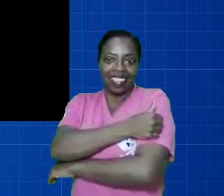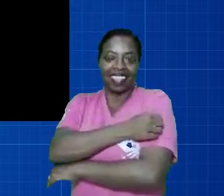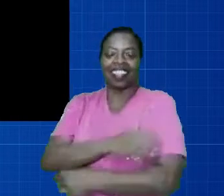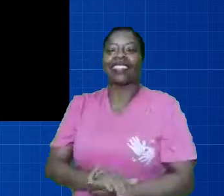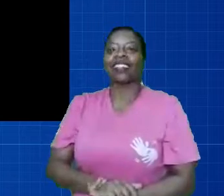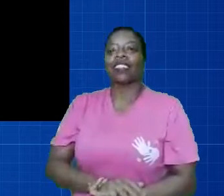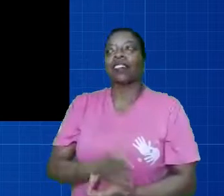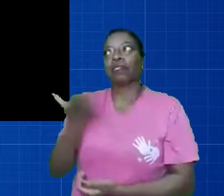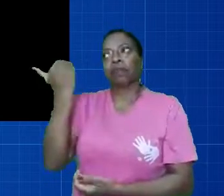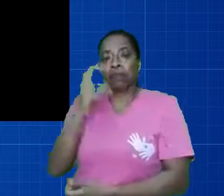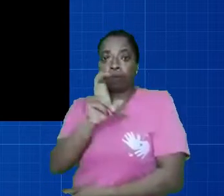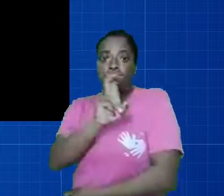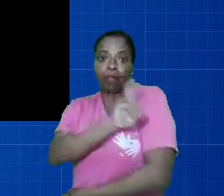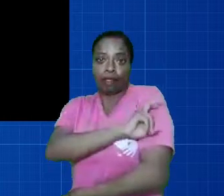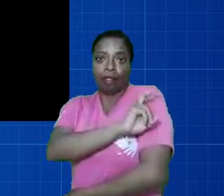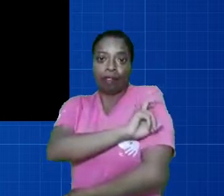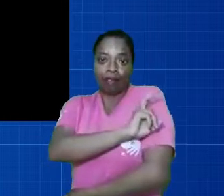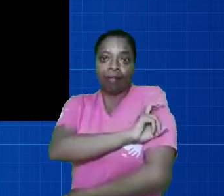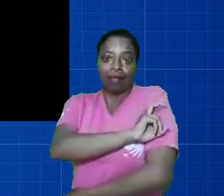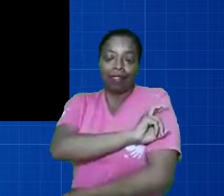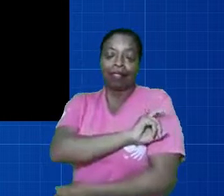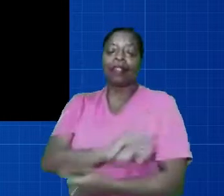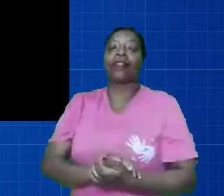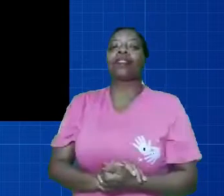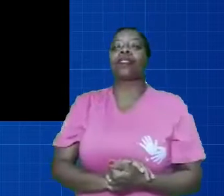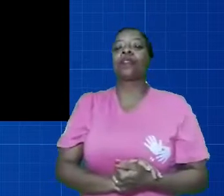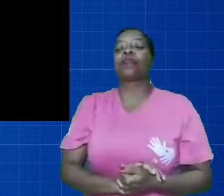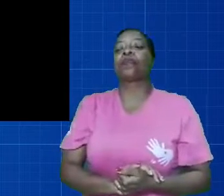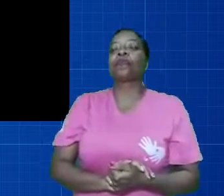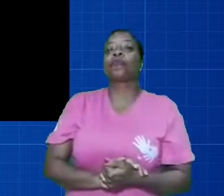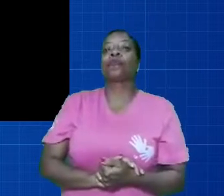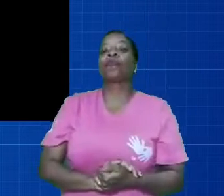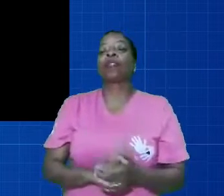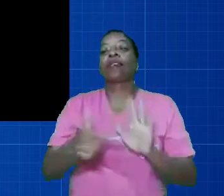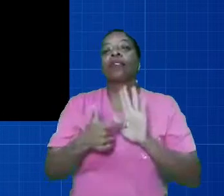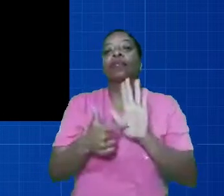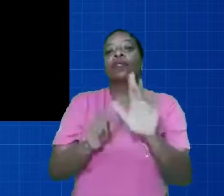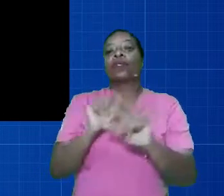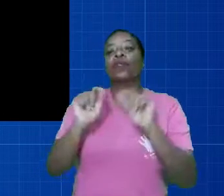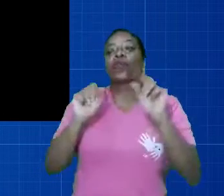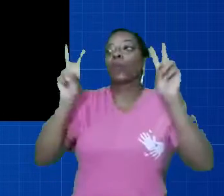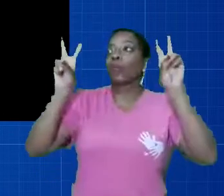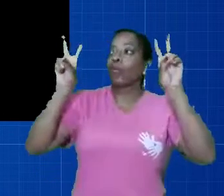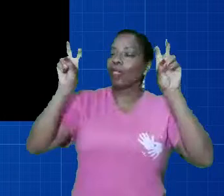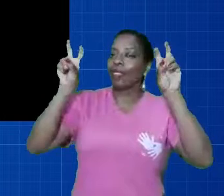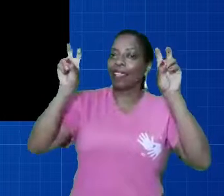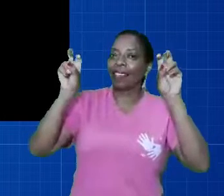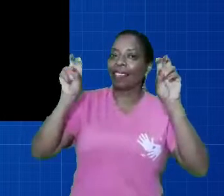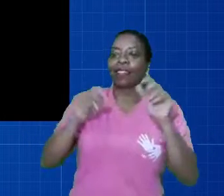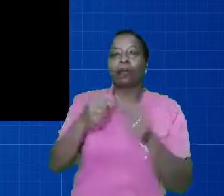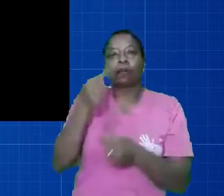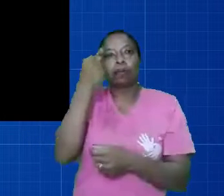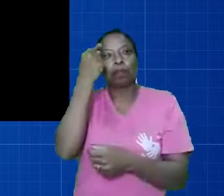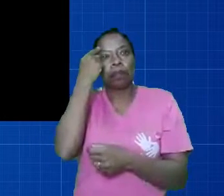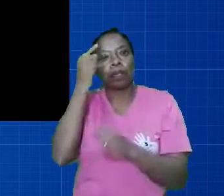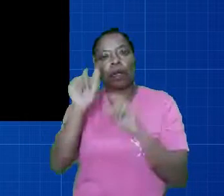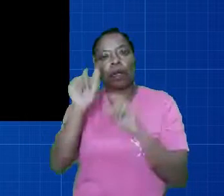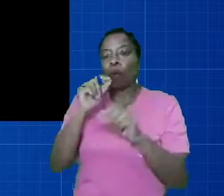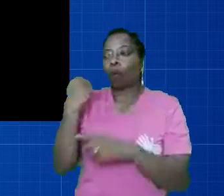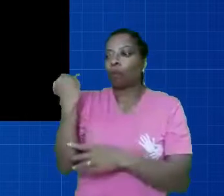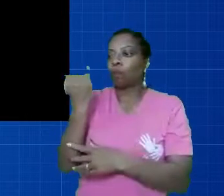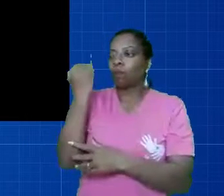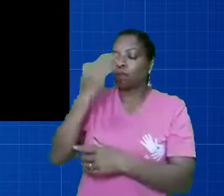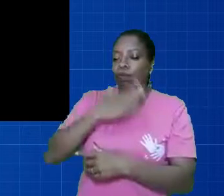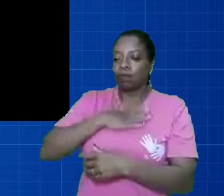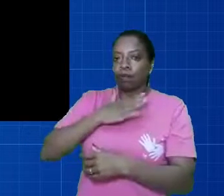quinta série, né, que é o atual sexto ano, exatamente nessa temática ali de pensar